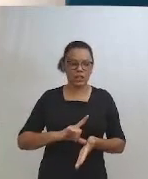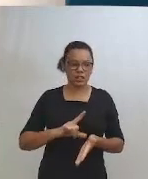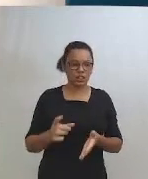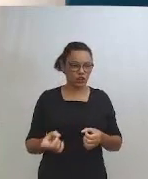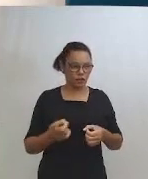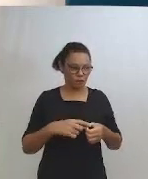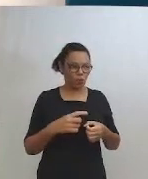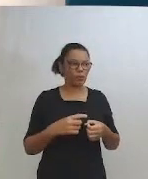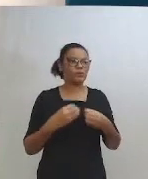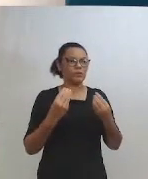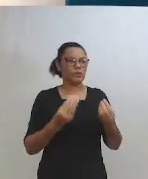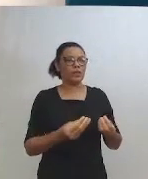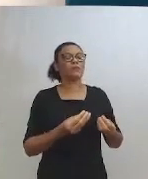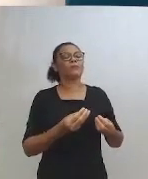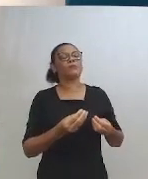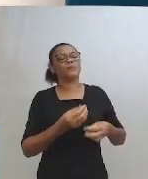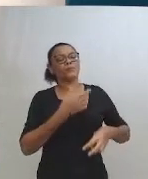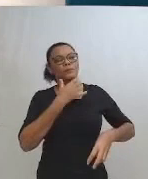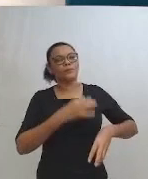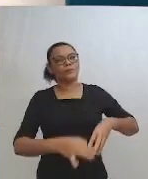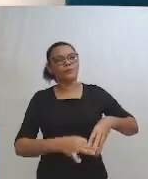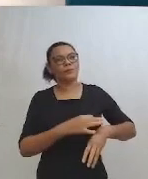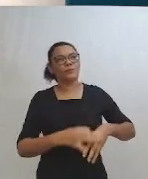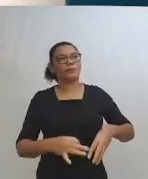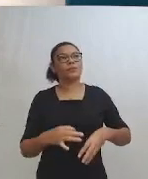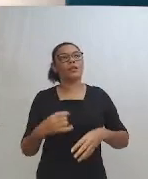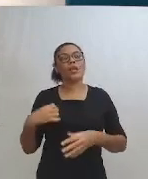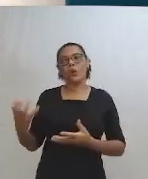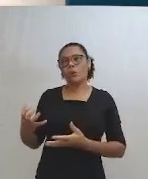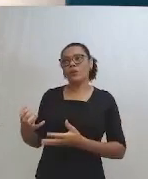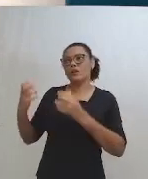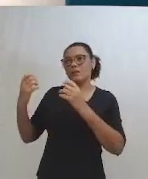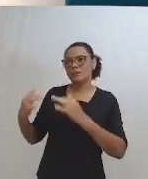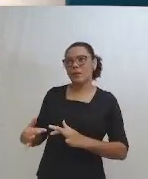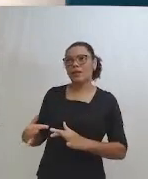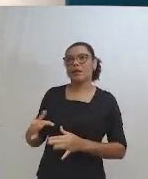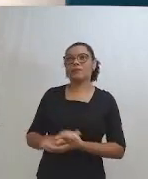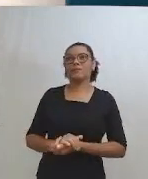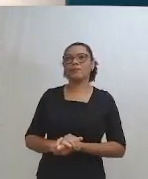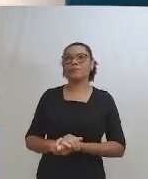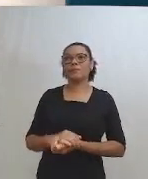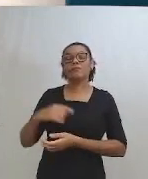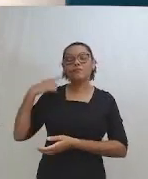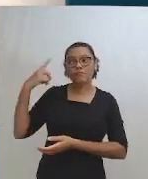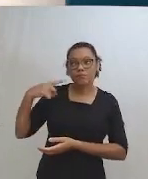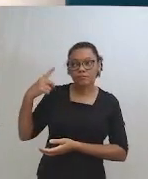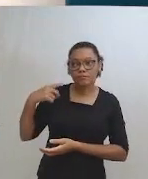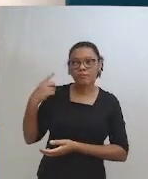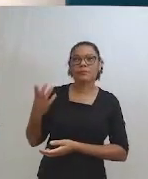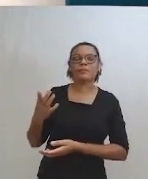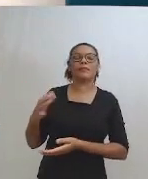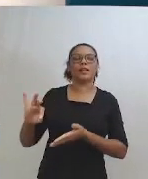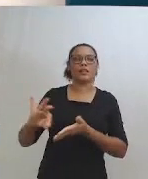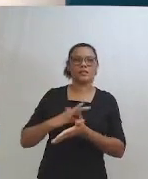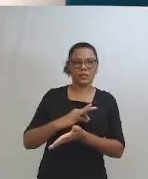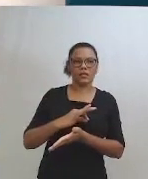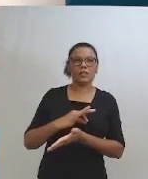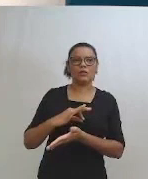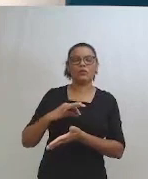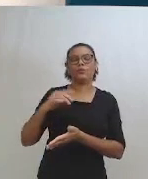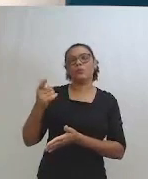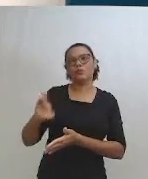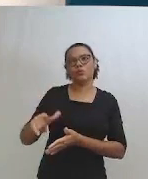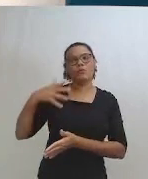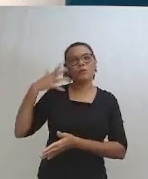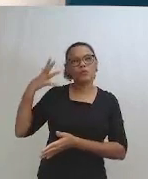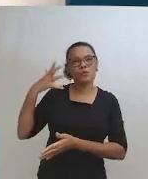relator, eu gostaria de fazer uma ponderação ao doutor Luciano Noleto, que está inscrito para a próxima sustentação. Pediria